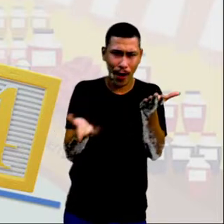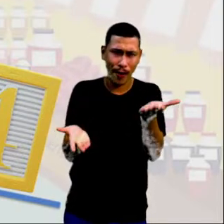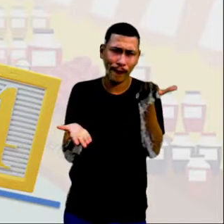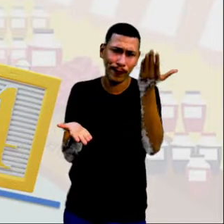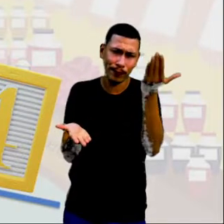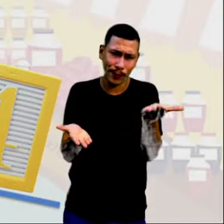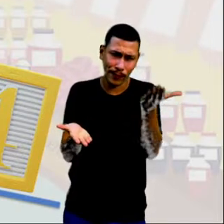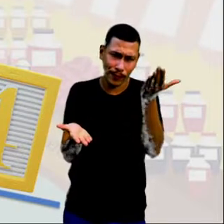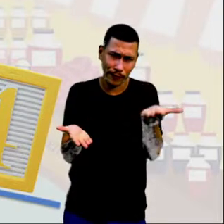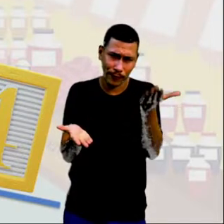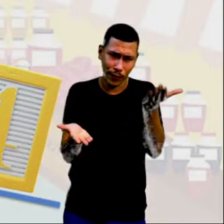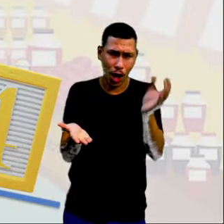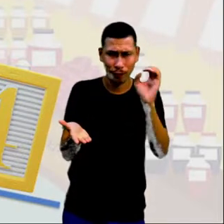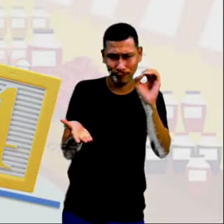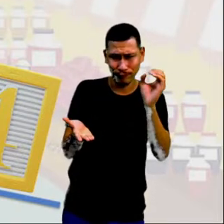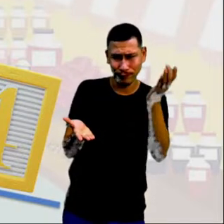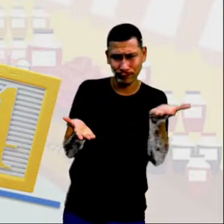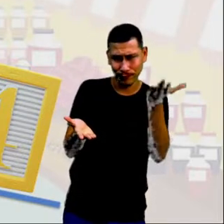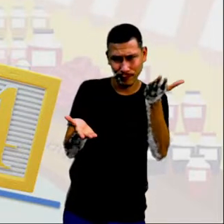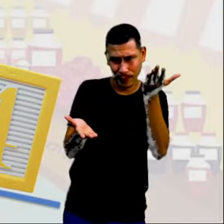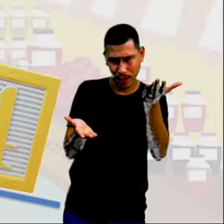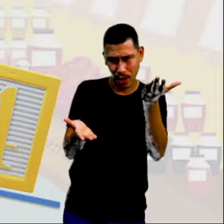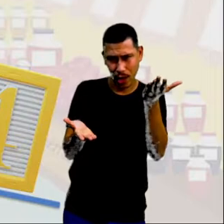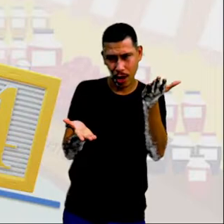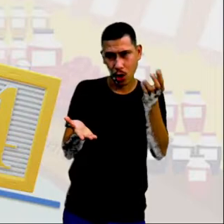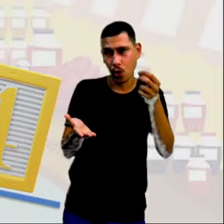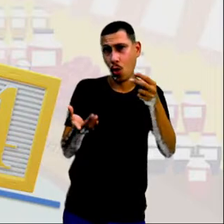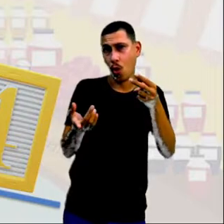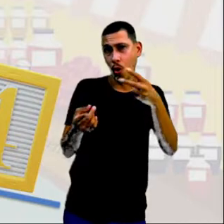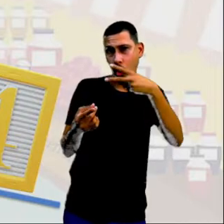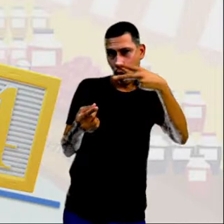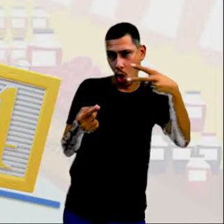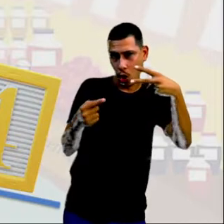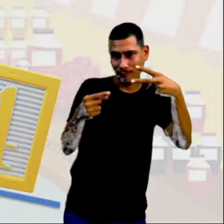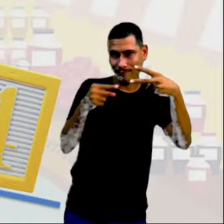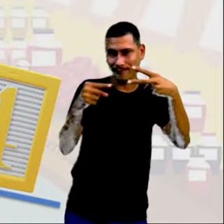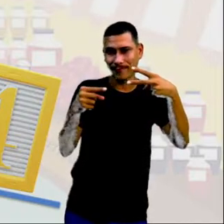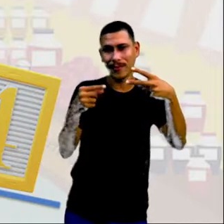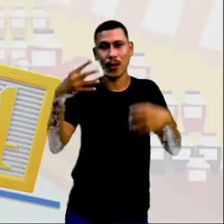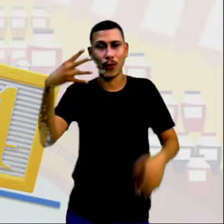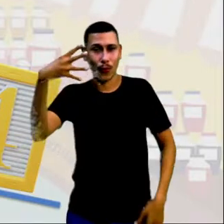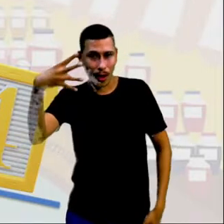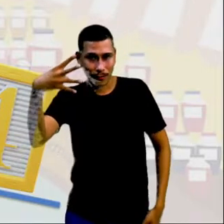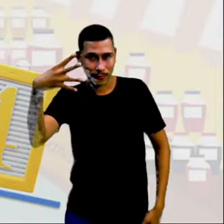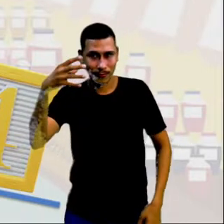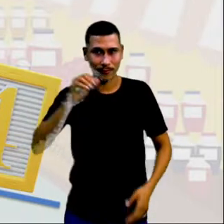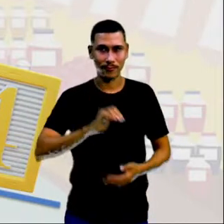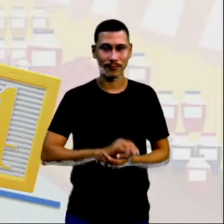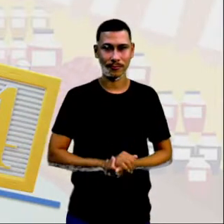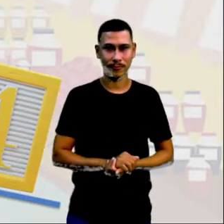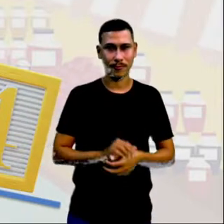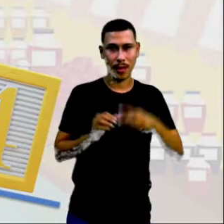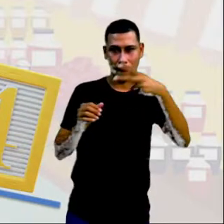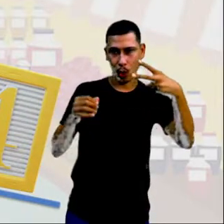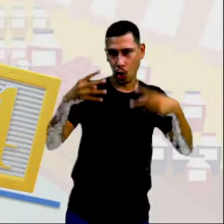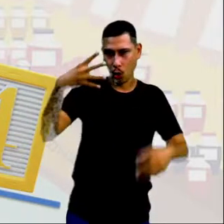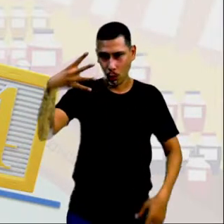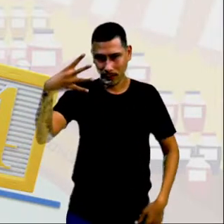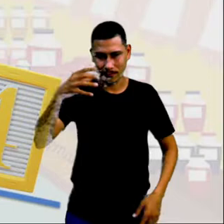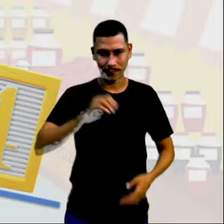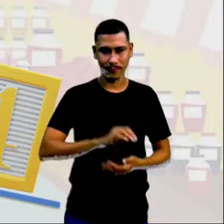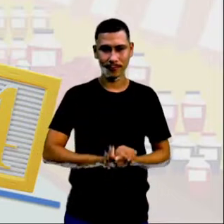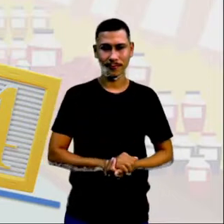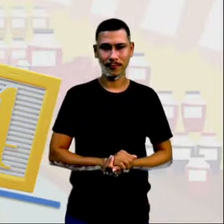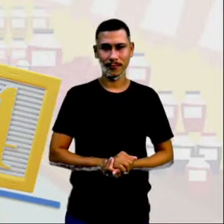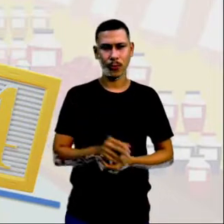Então, seria zero. Zero é menor que o 4, tá bom? Vamos